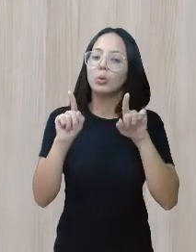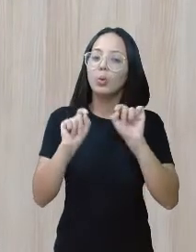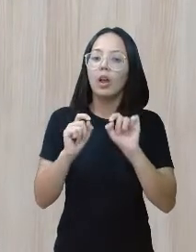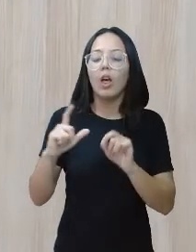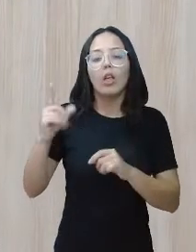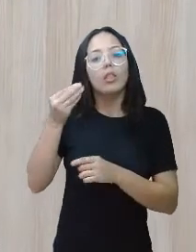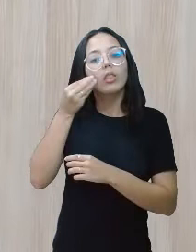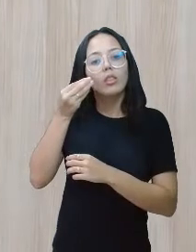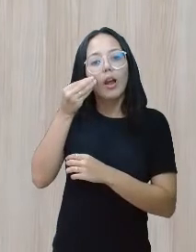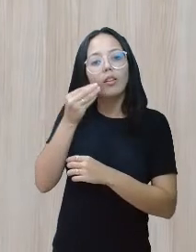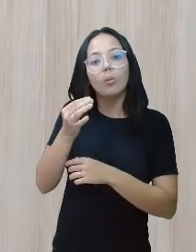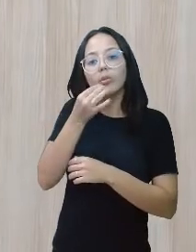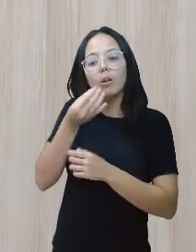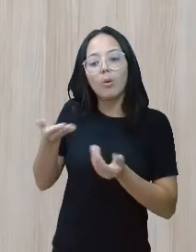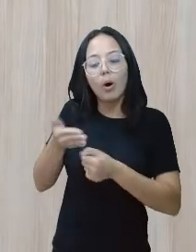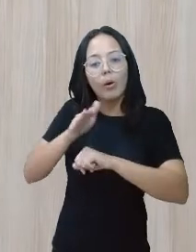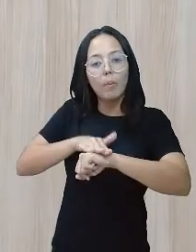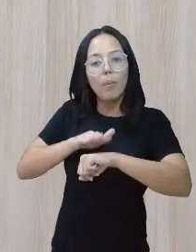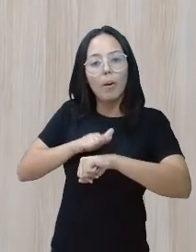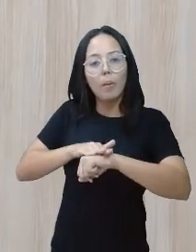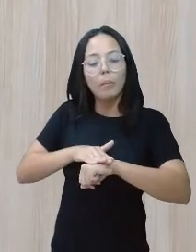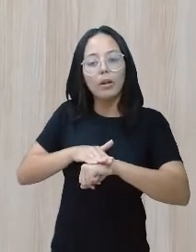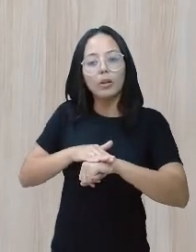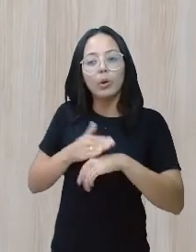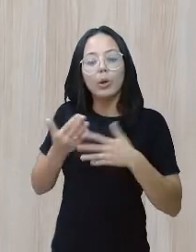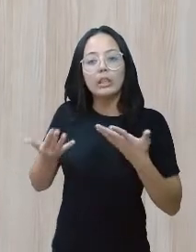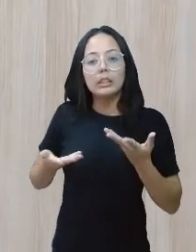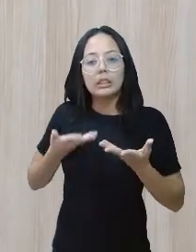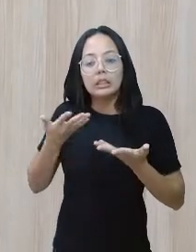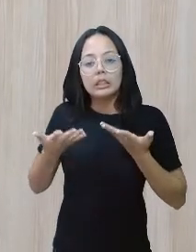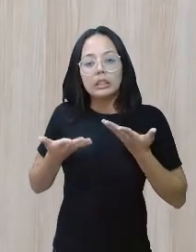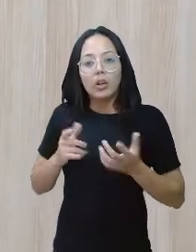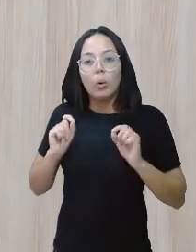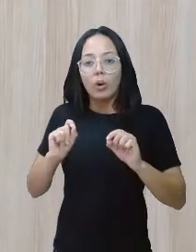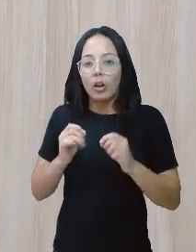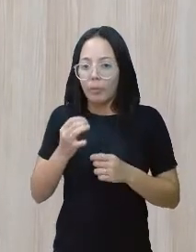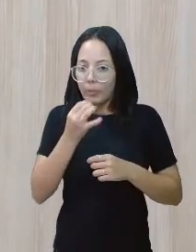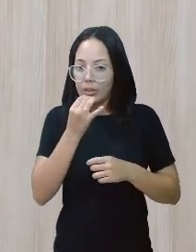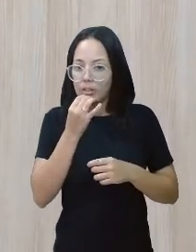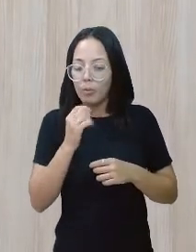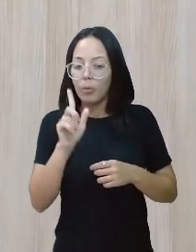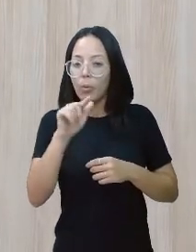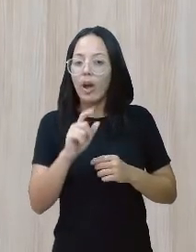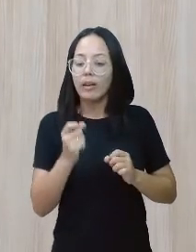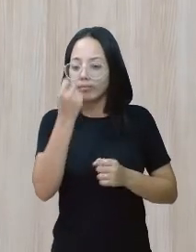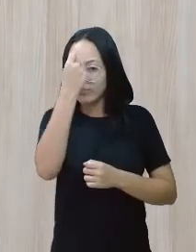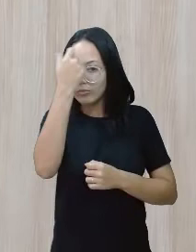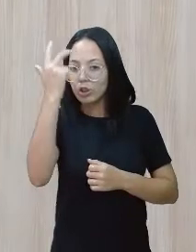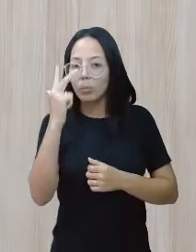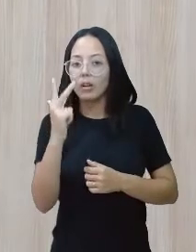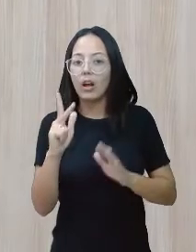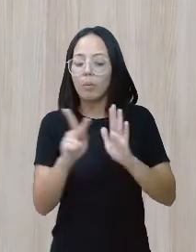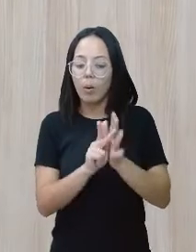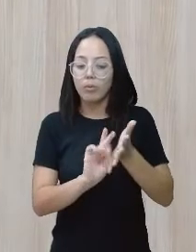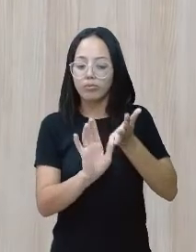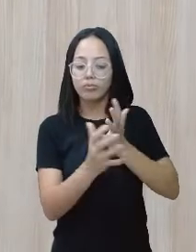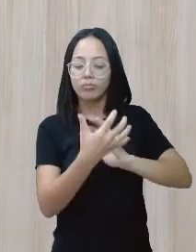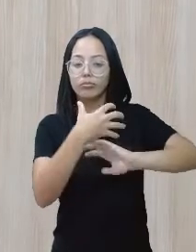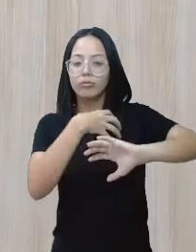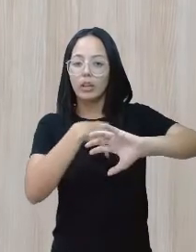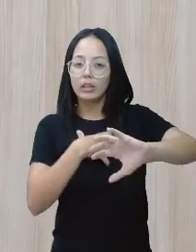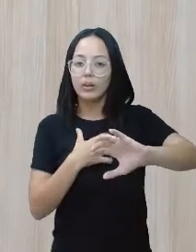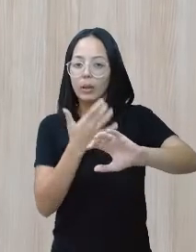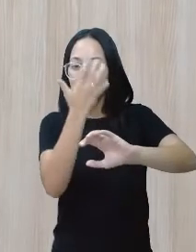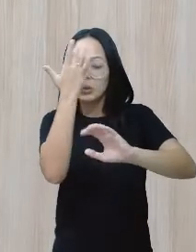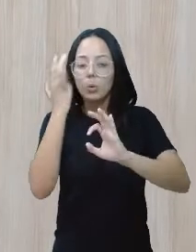tornar esse momento o mais empata possível, ou seja, despertar a empatia em